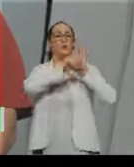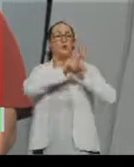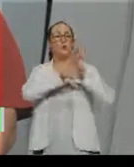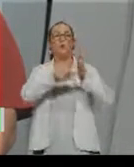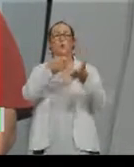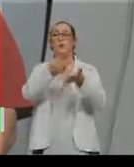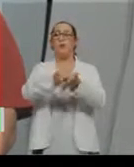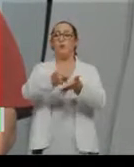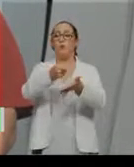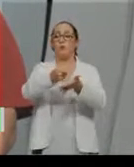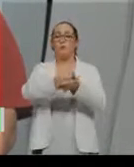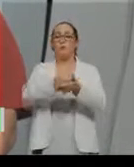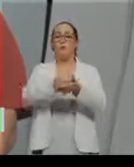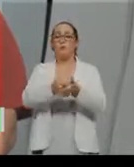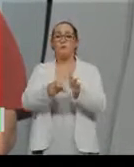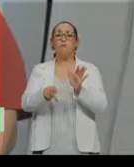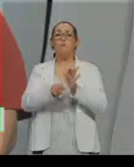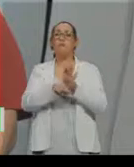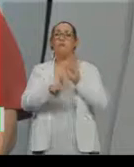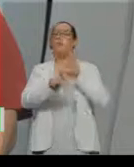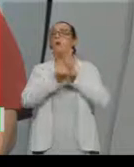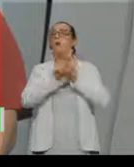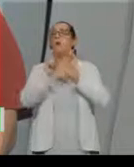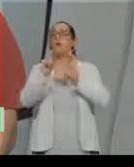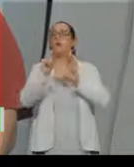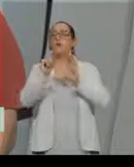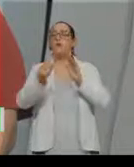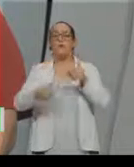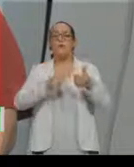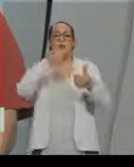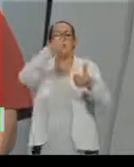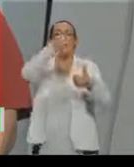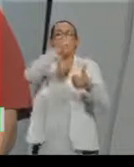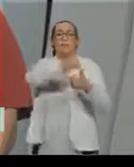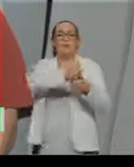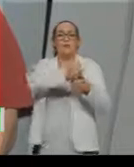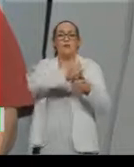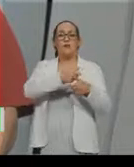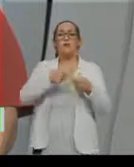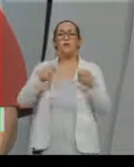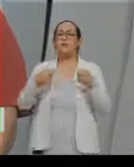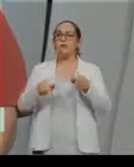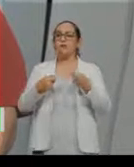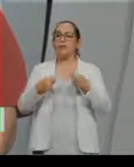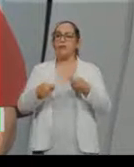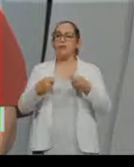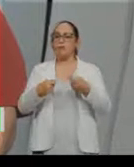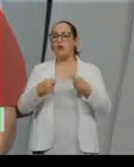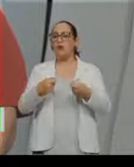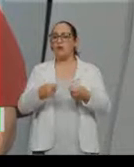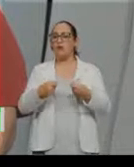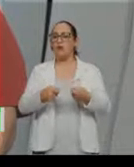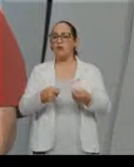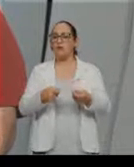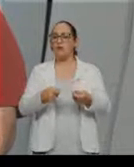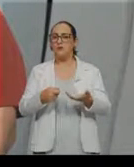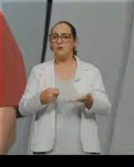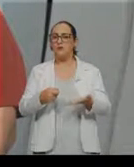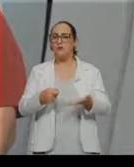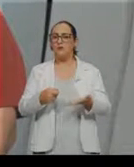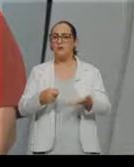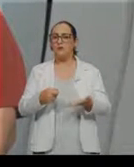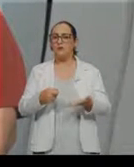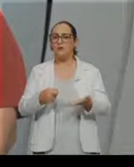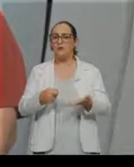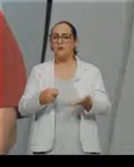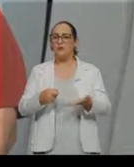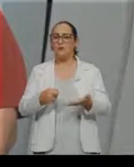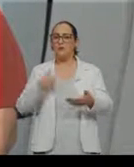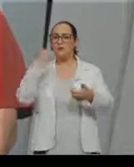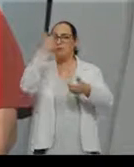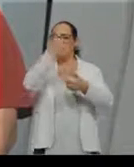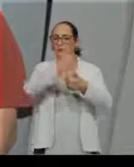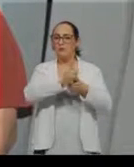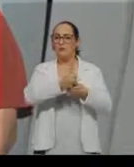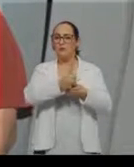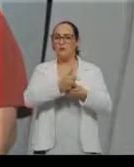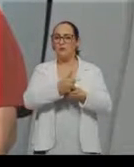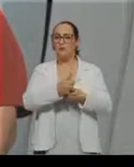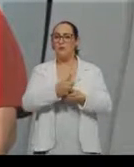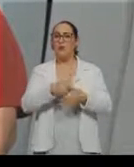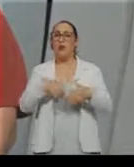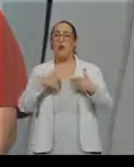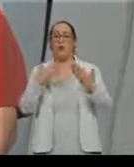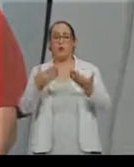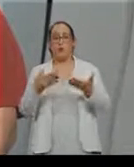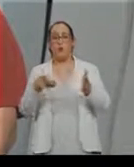O vice tem que tomar posse no lugar do presidente que renunciou. Então ele lança essa campanha, chamada campanha da